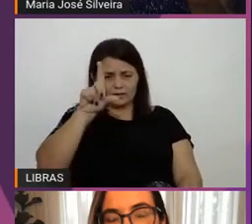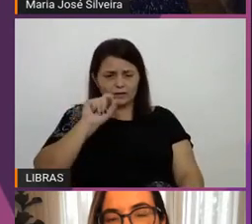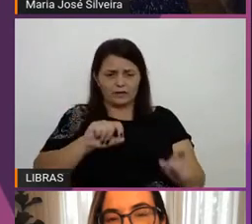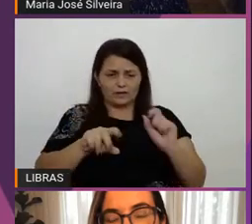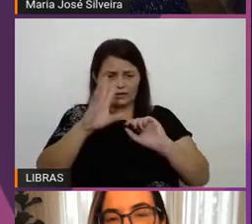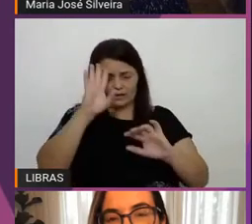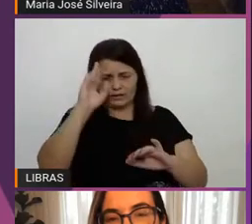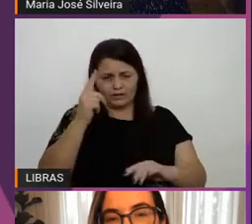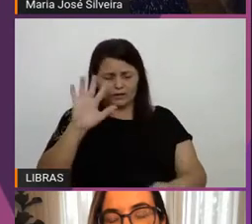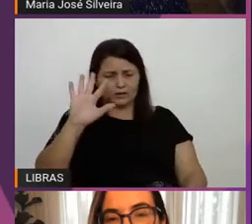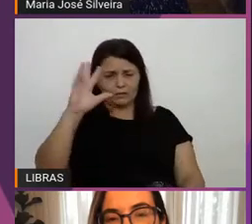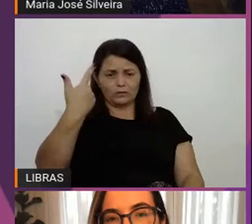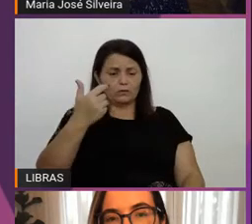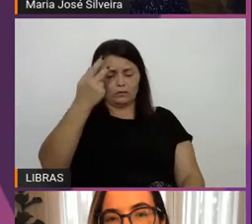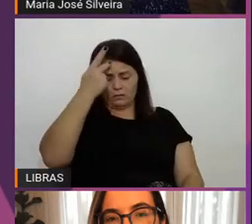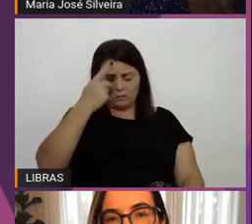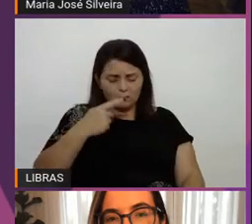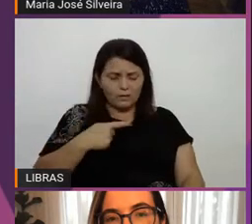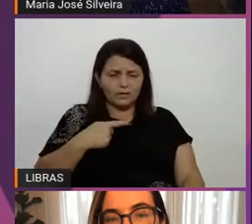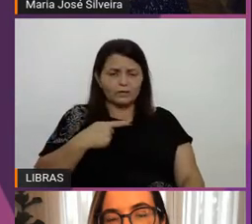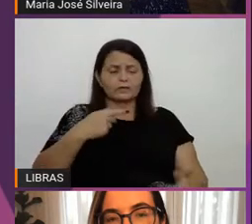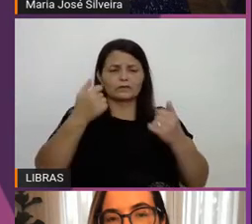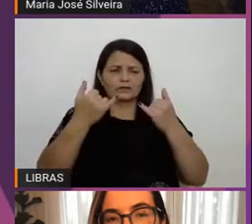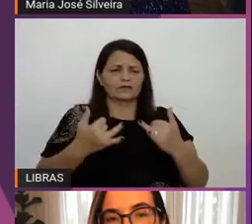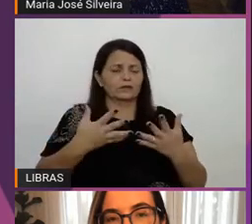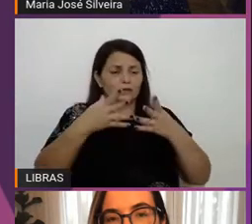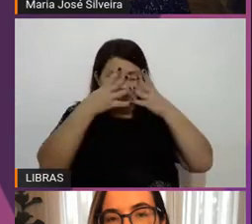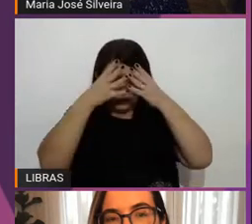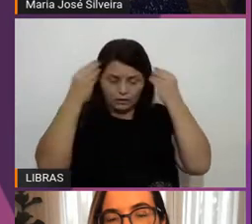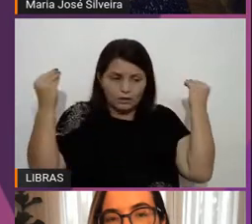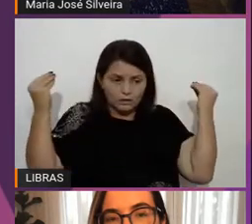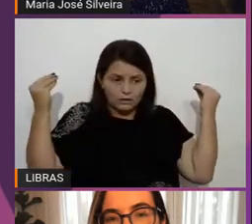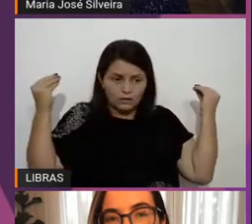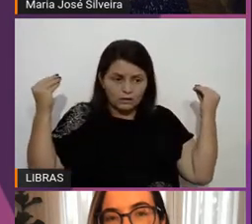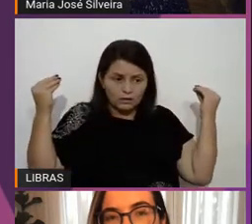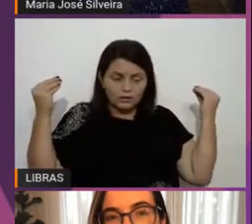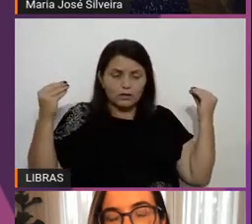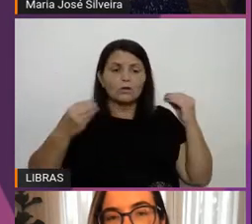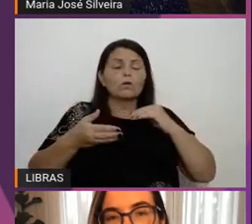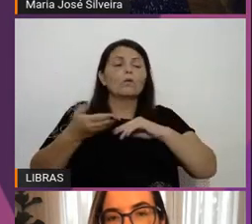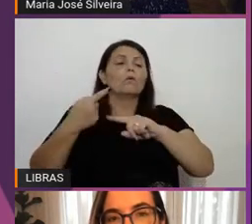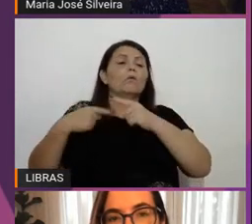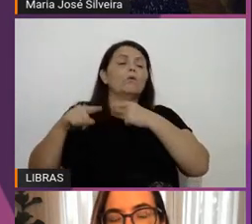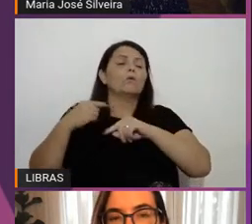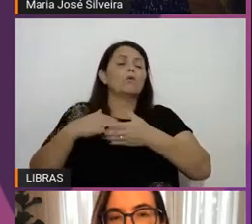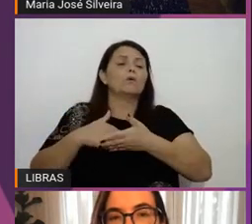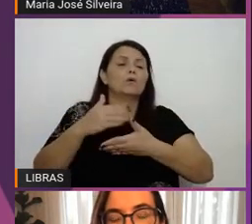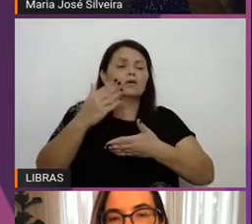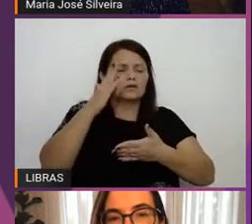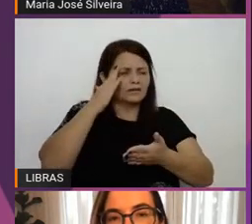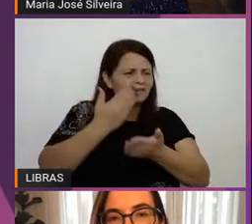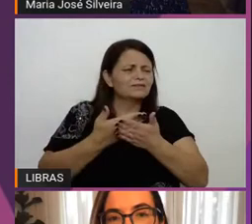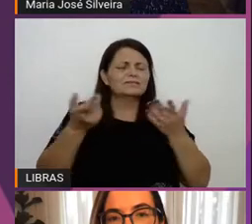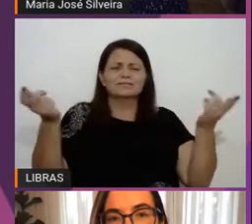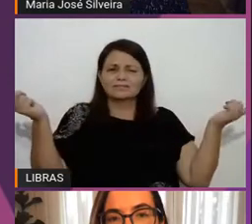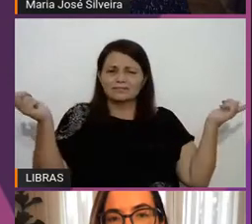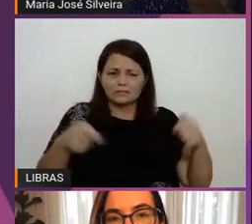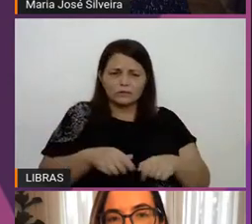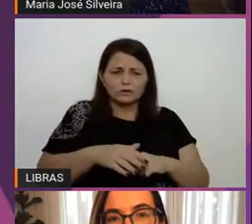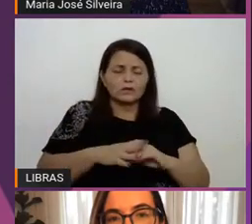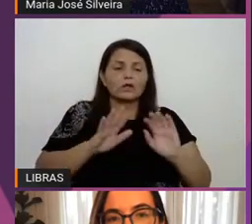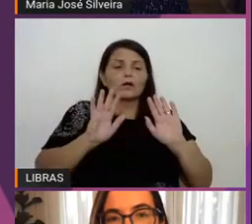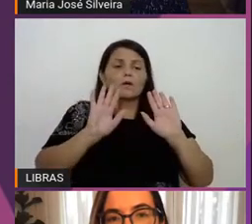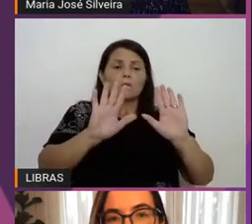de contar o que aconteceu comigo diria de pé no princípio acreditei que fosse possível